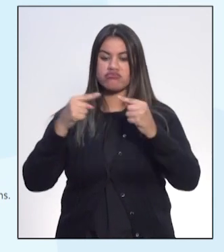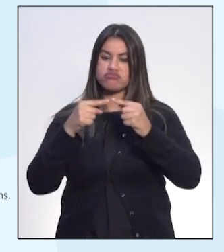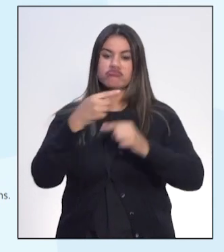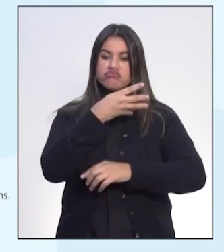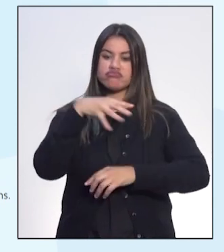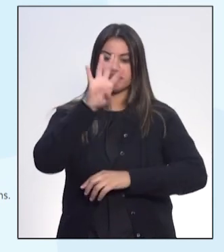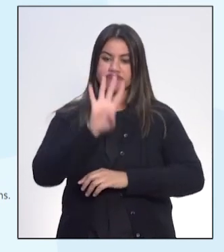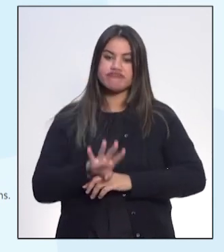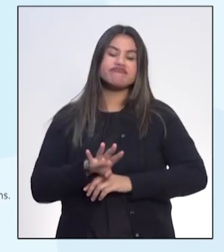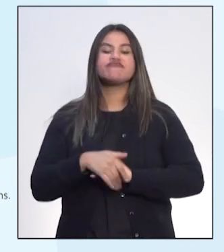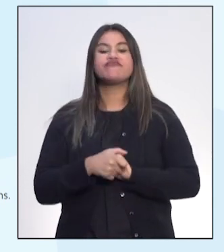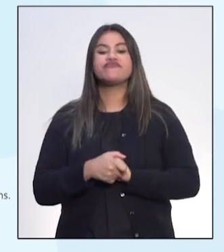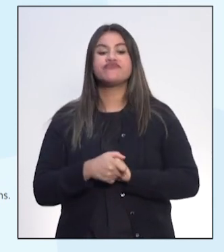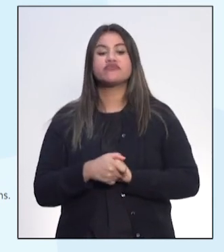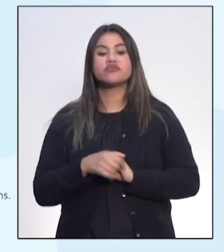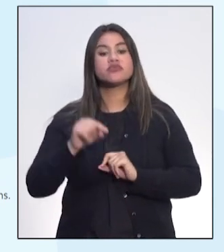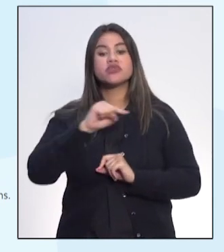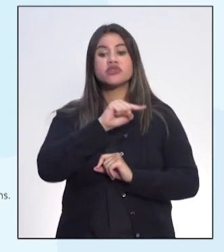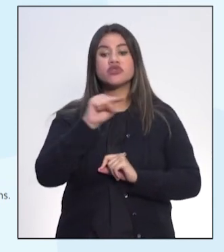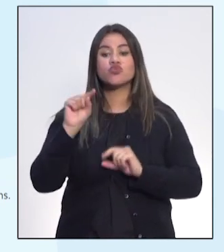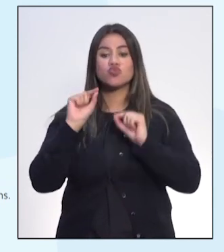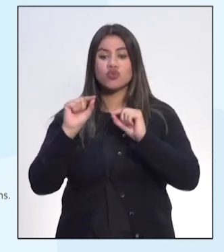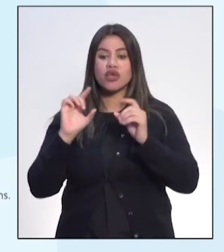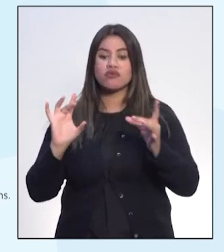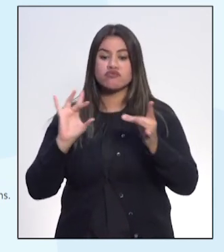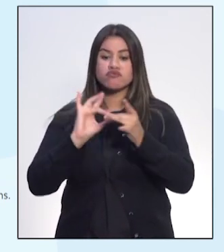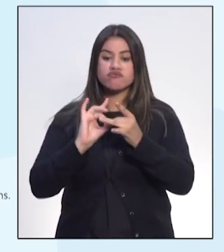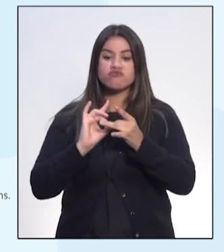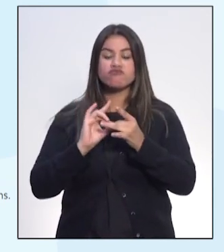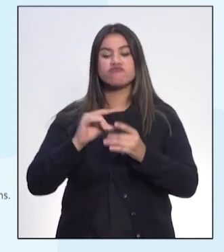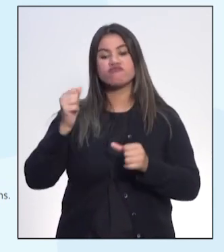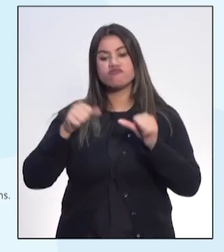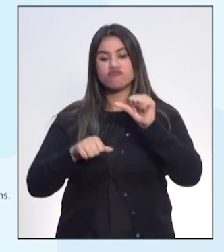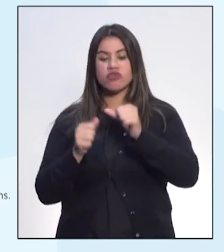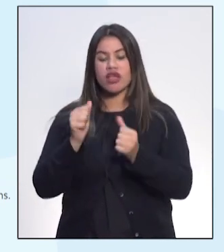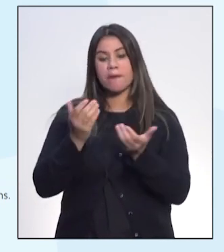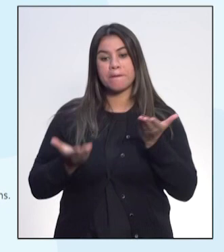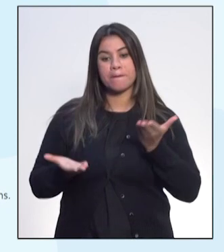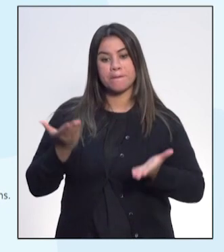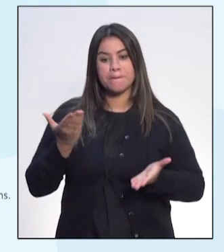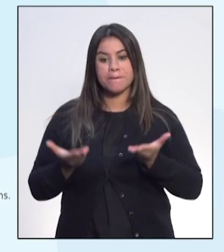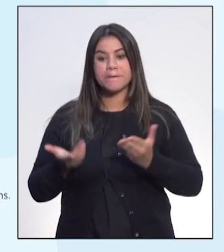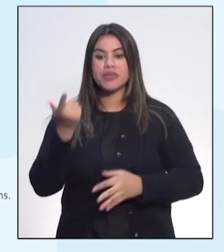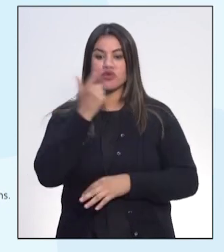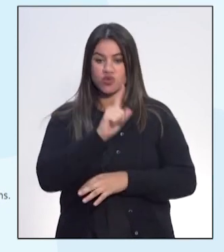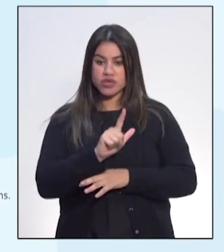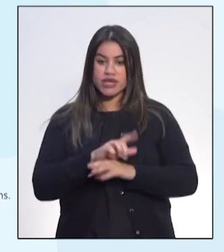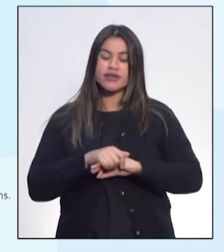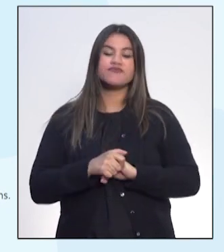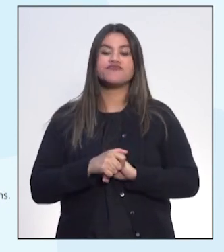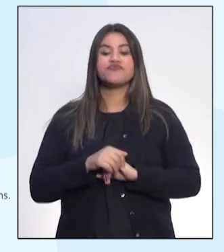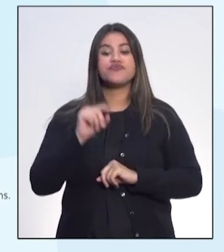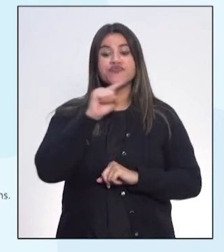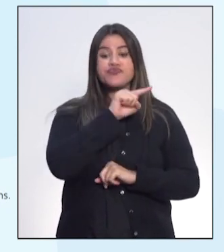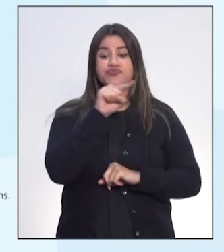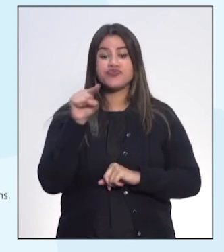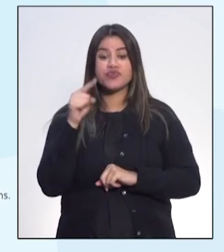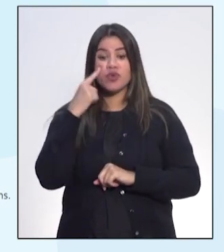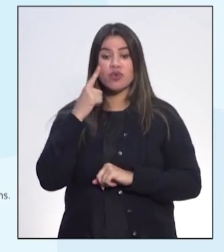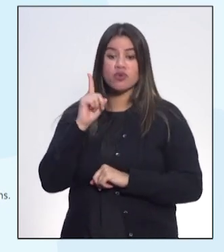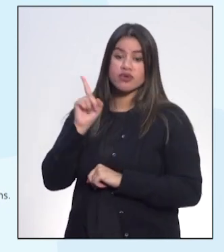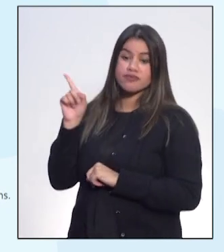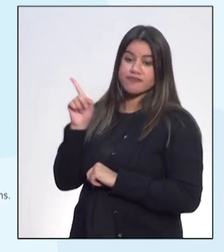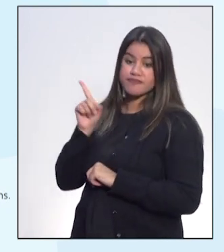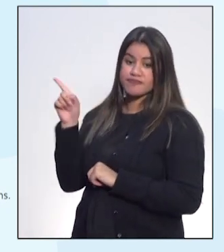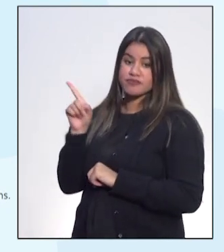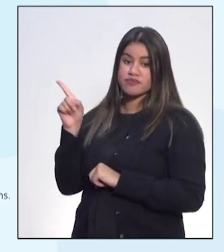periódica. E eles utilizam a ligação química para encontrar essa estabilidade, perfeito? Se vocês olharem aqui, eu tenho o sódio